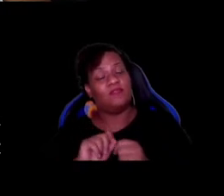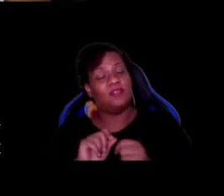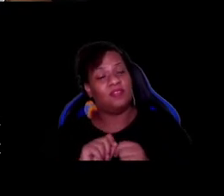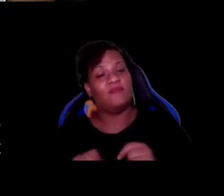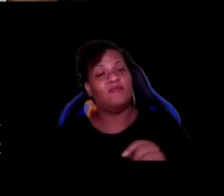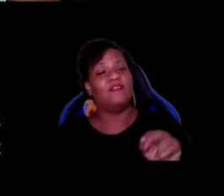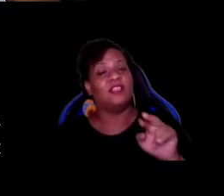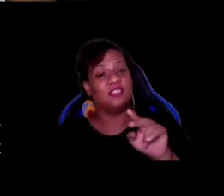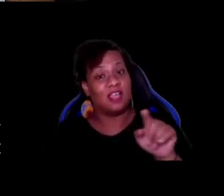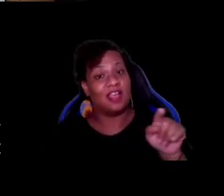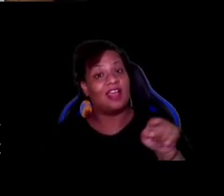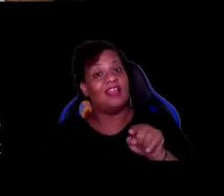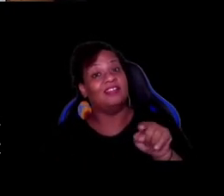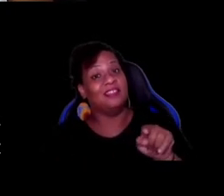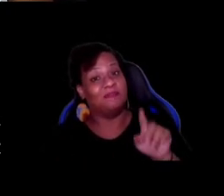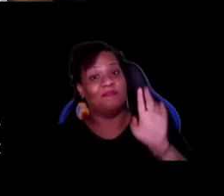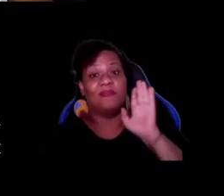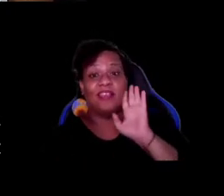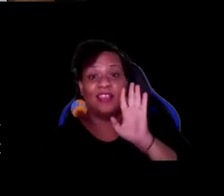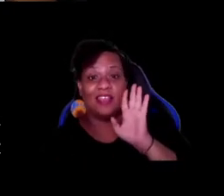Pura também!